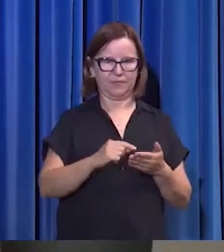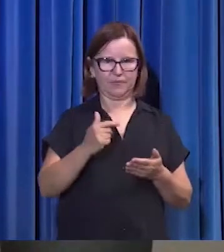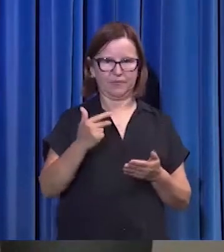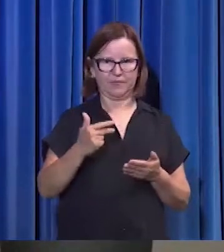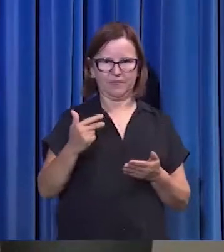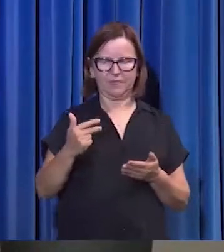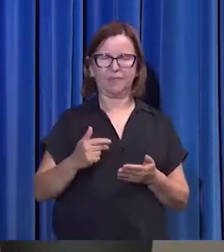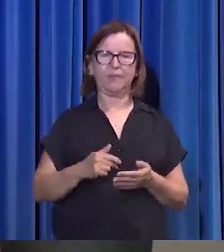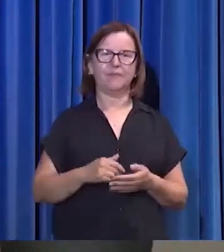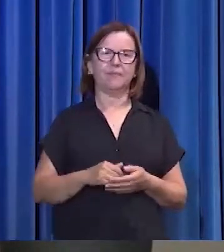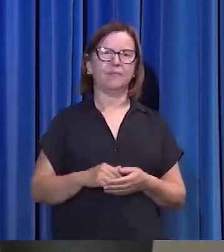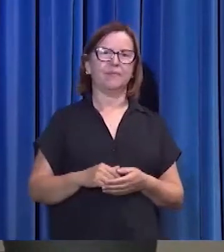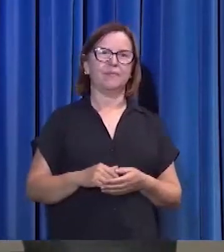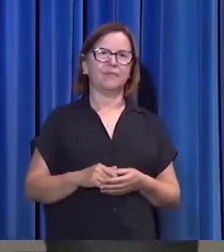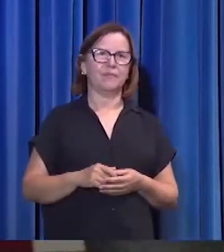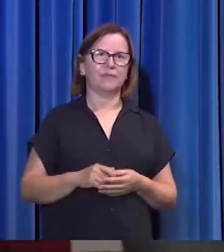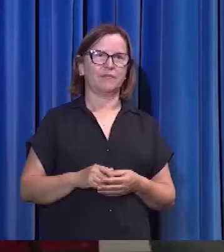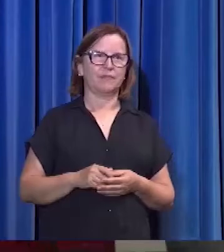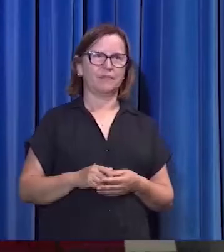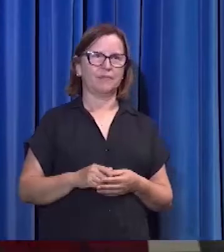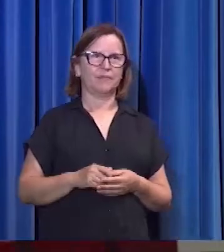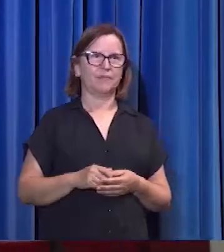33.